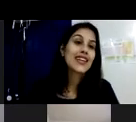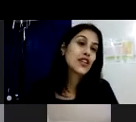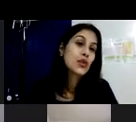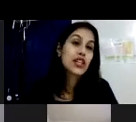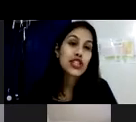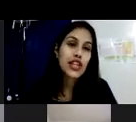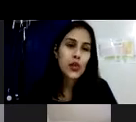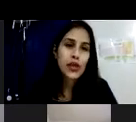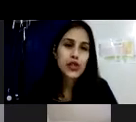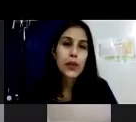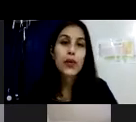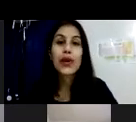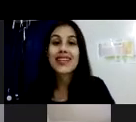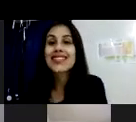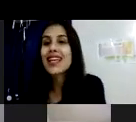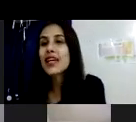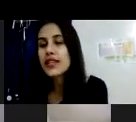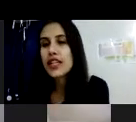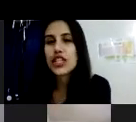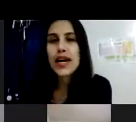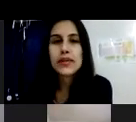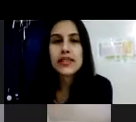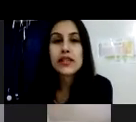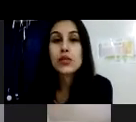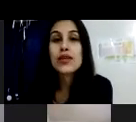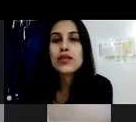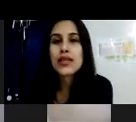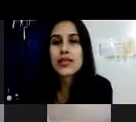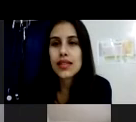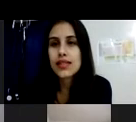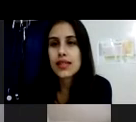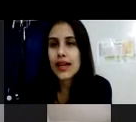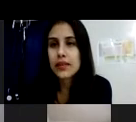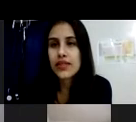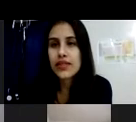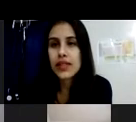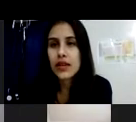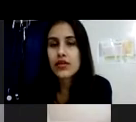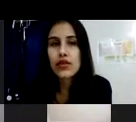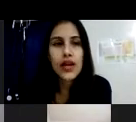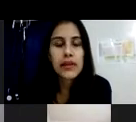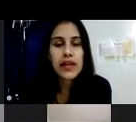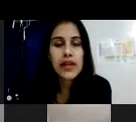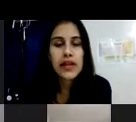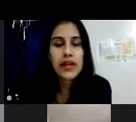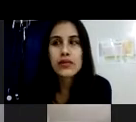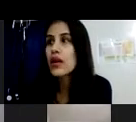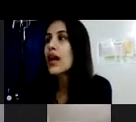Deixar aqui durante a noite, procurar sempre deixar, meninas, uma luz acesa, tá? Para facilitar o